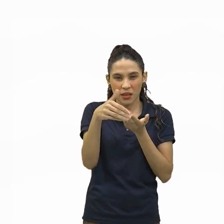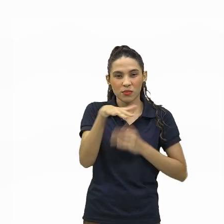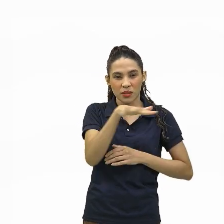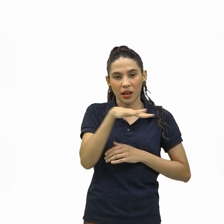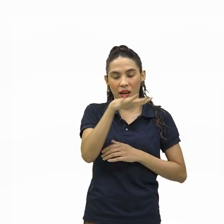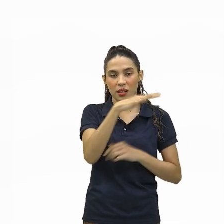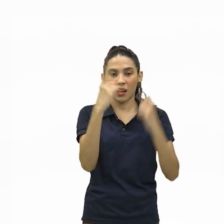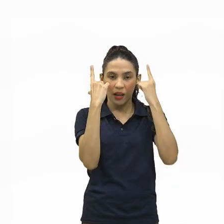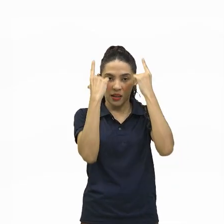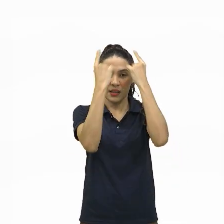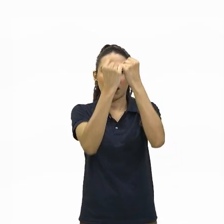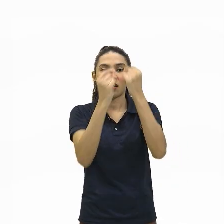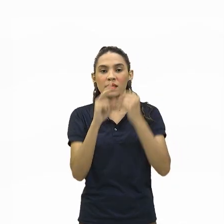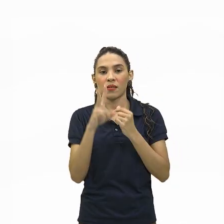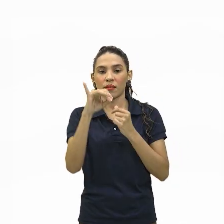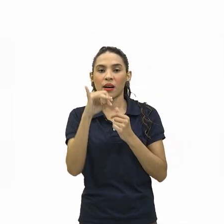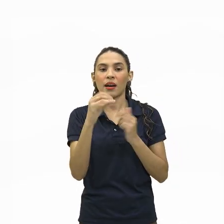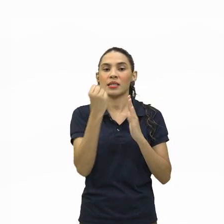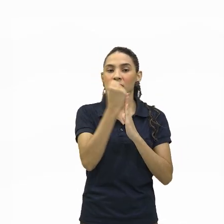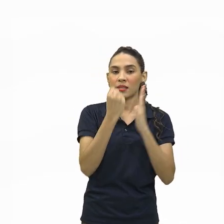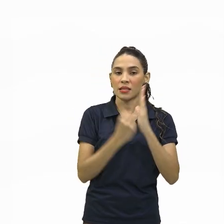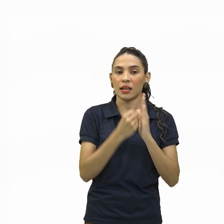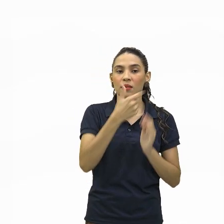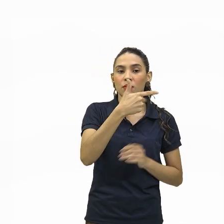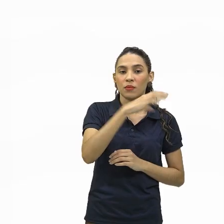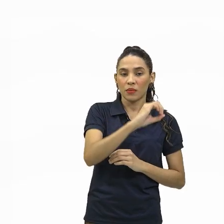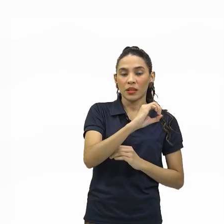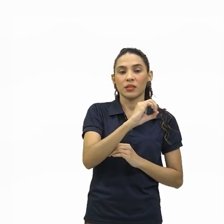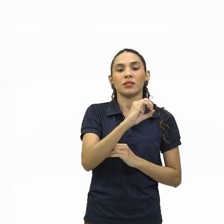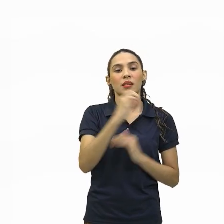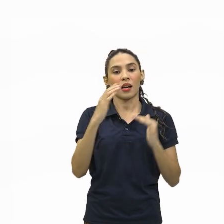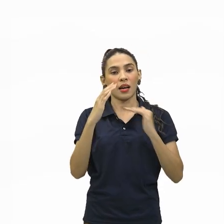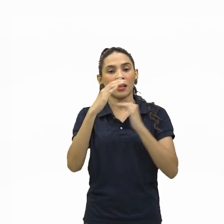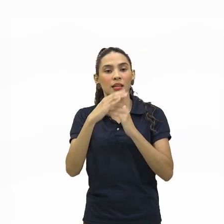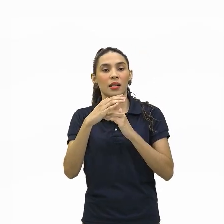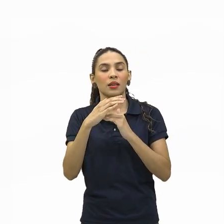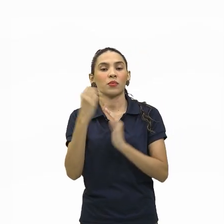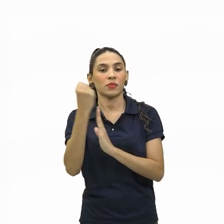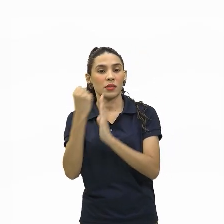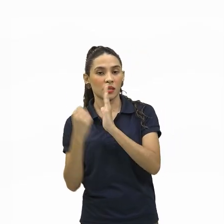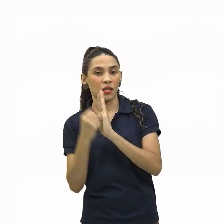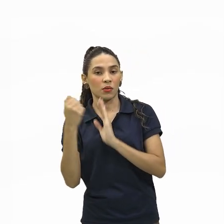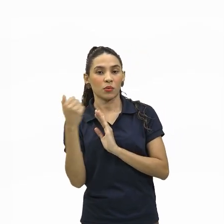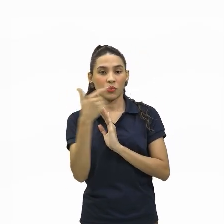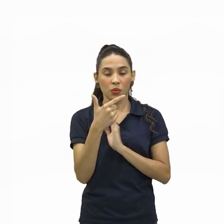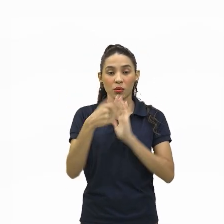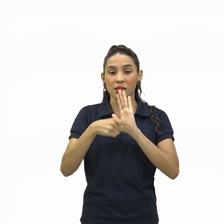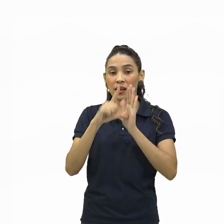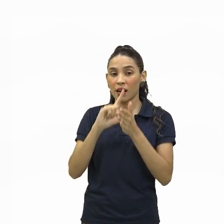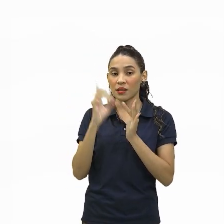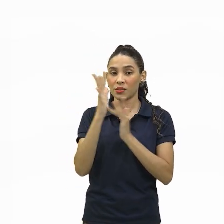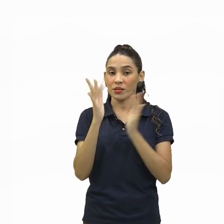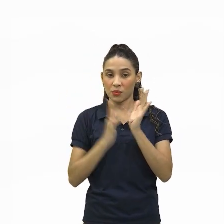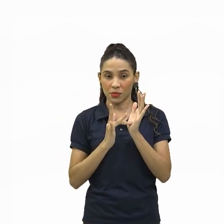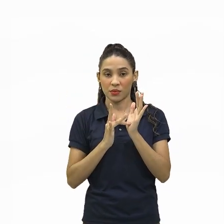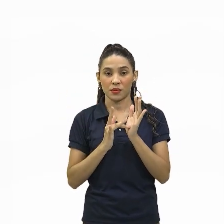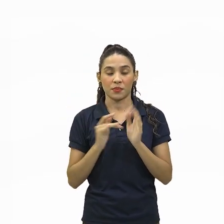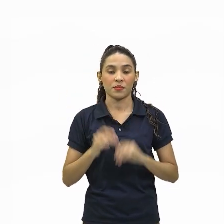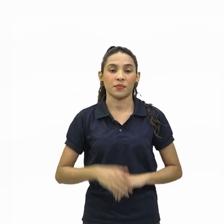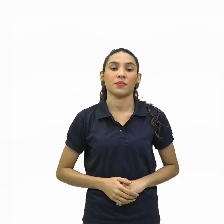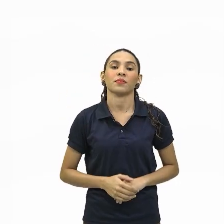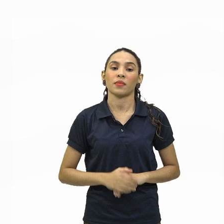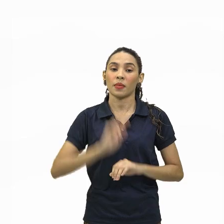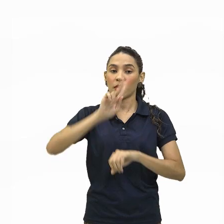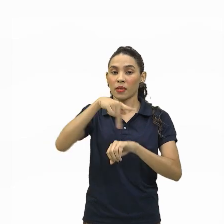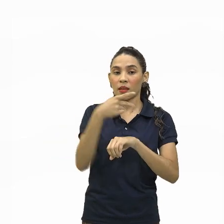território, que vai entre o século 20 até o século 12 a.C.